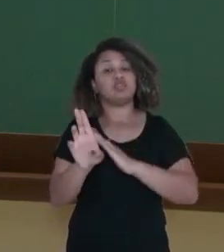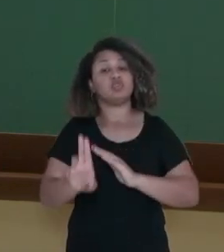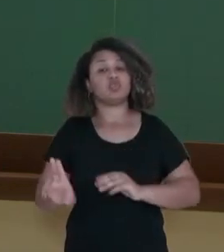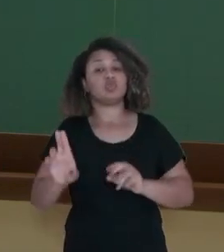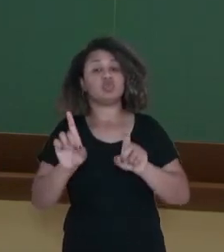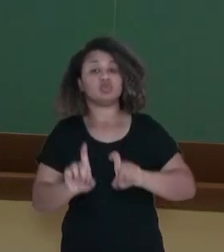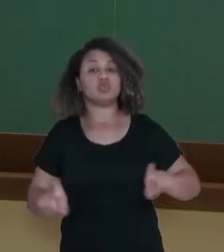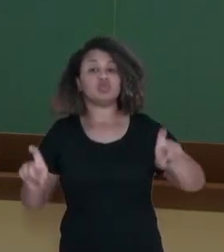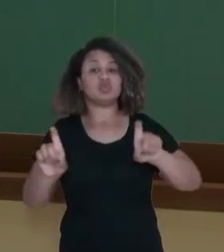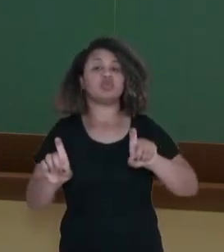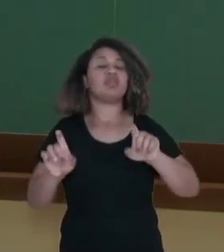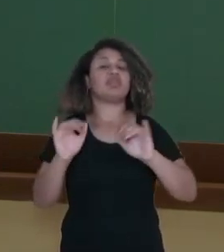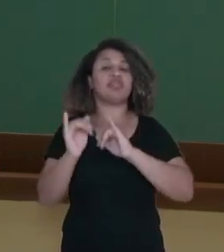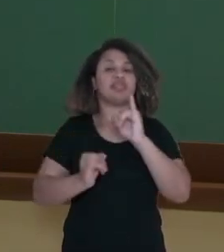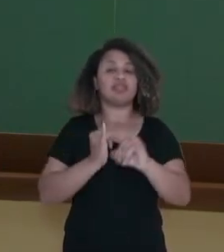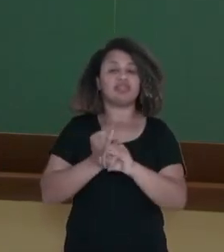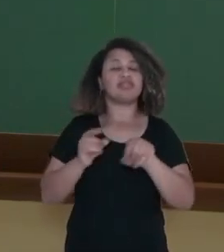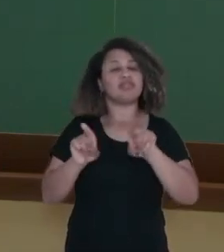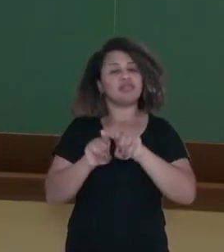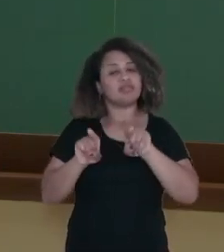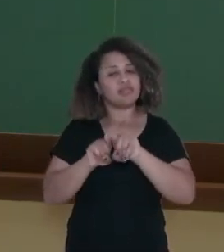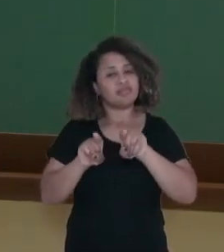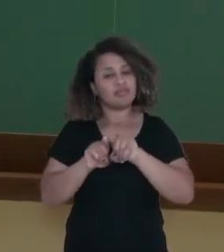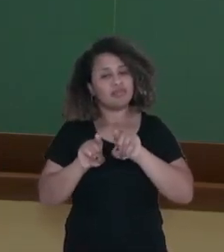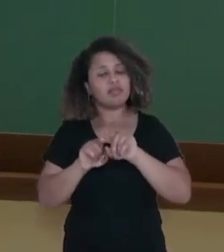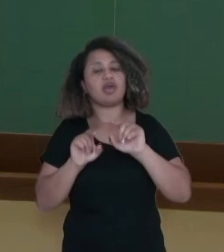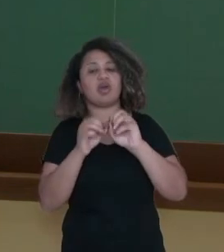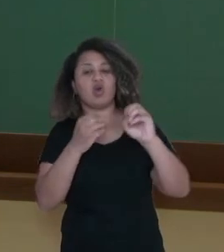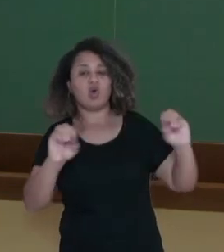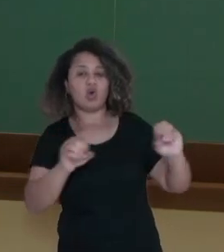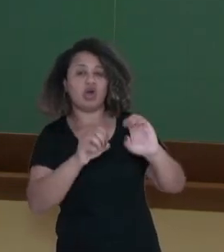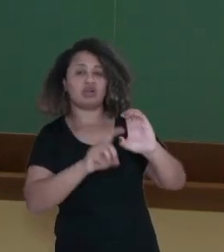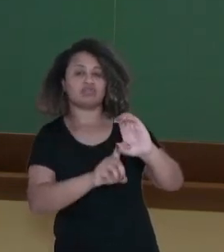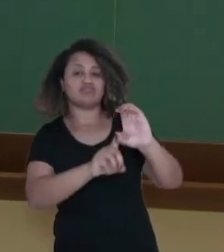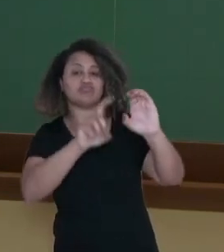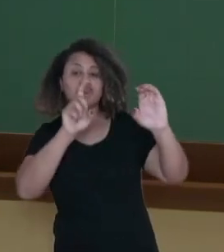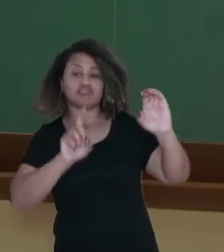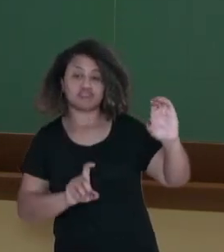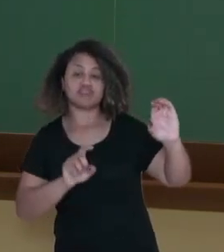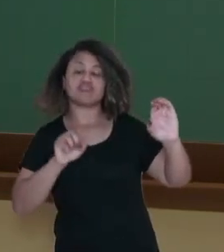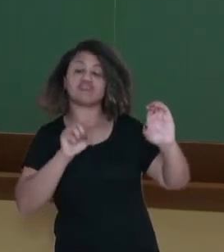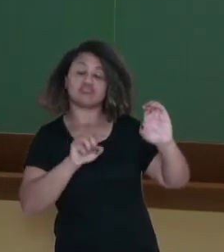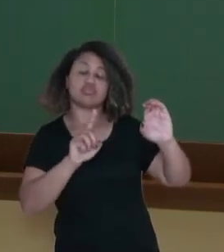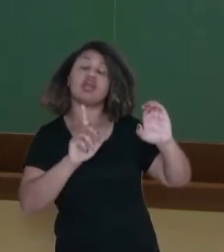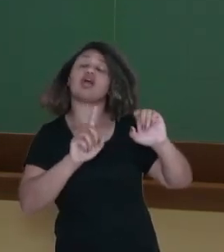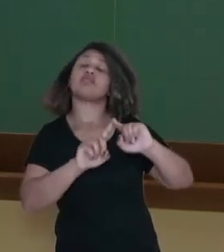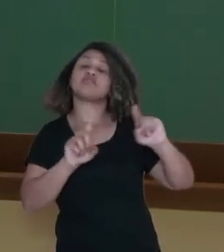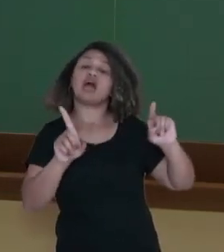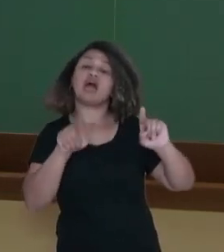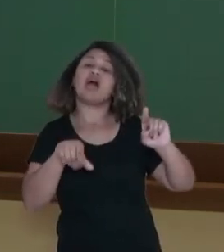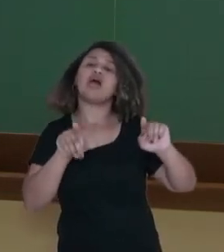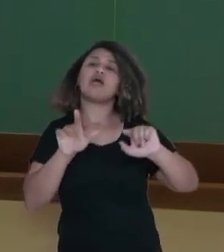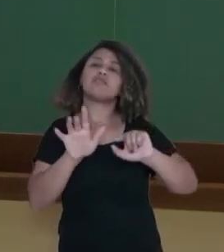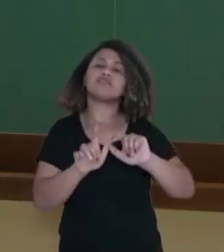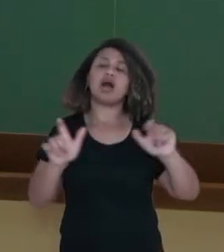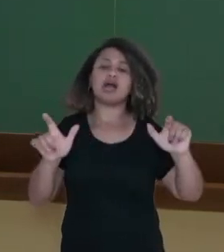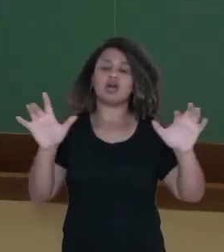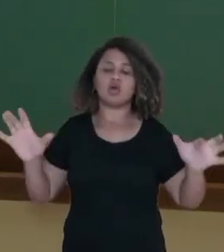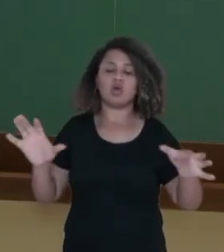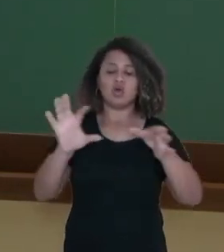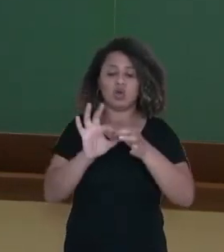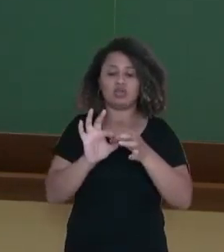internet e falamos sobre as orações coordenadas, lembrando que são orações independentes, mas elas são geralmente conectadas